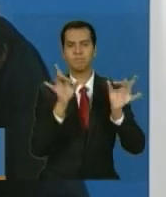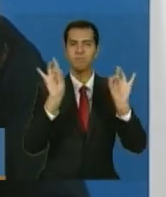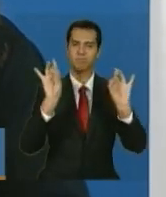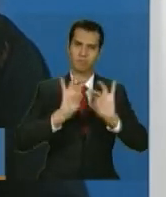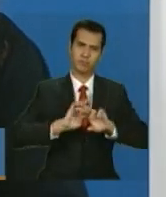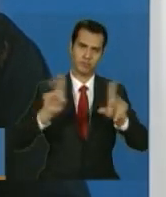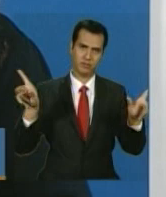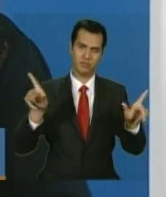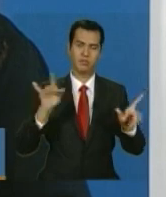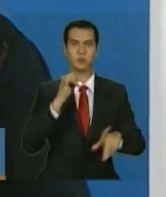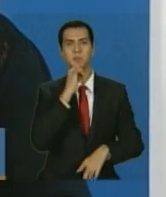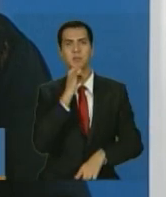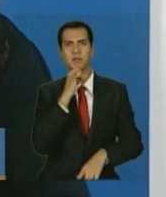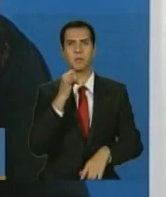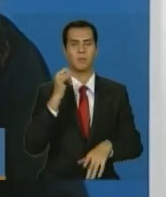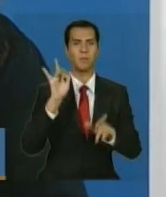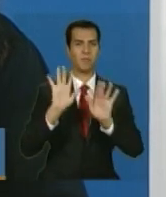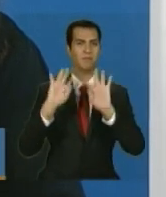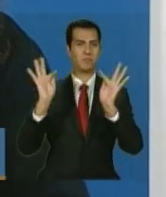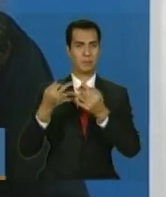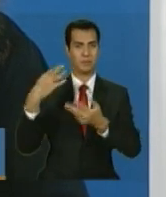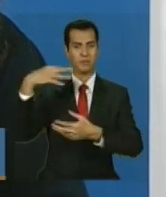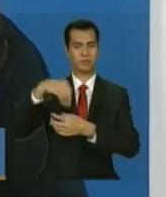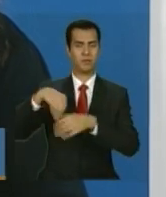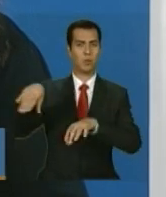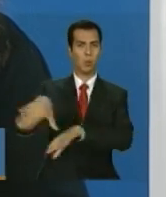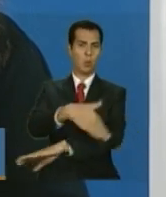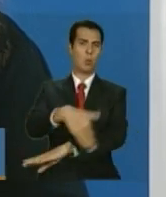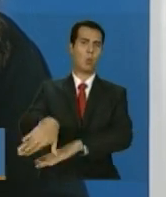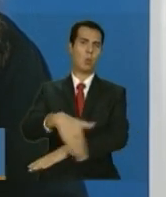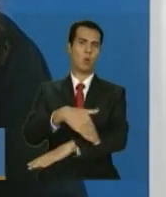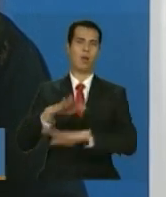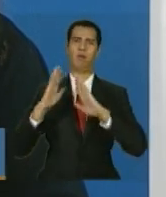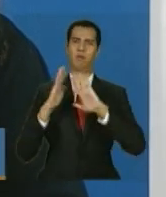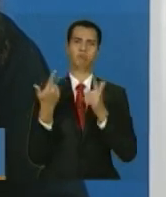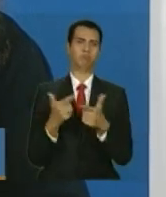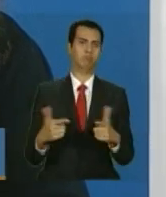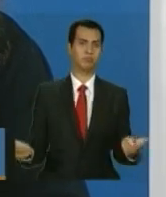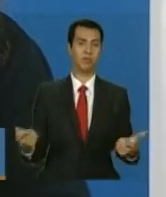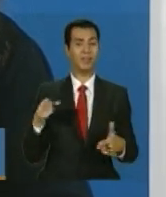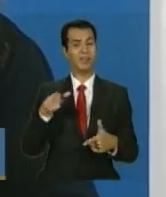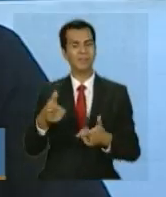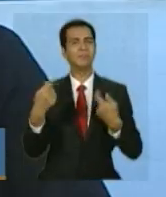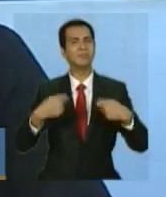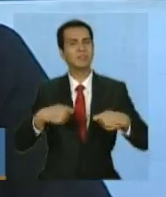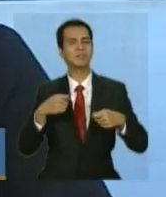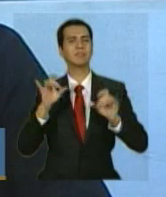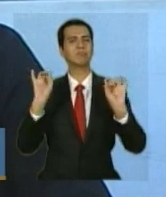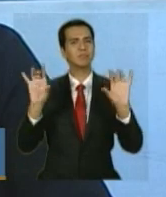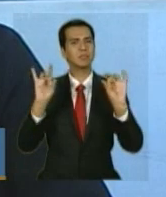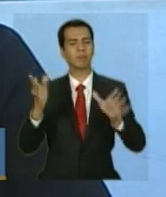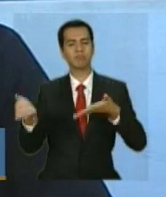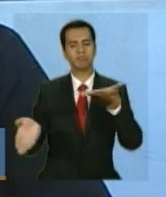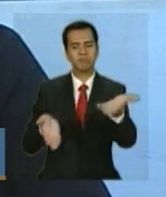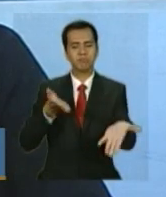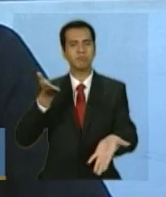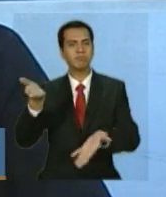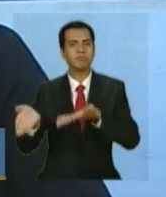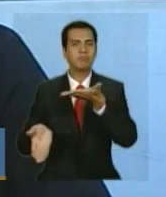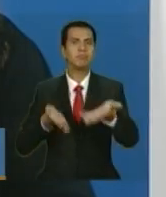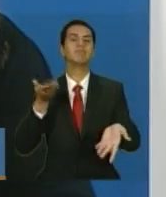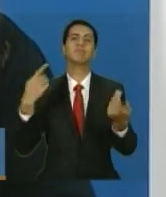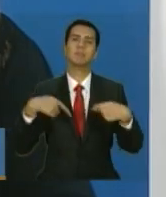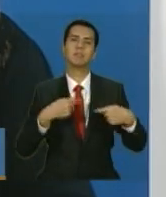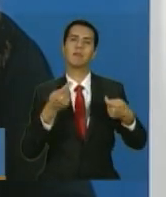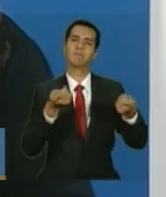família ou de uma pessoa em situação de rua. O cadastramento dessa família, ele é todo diferenciado desde o início. Ele precisa ser articulado com a área de